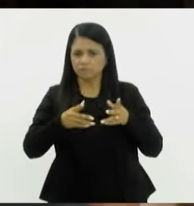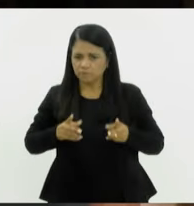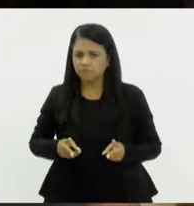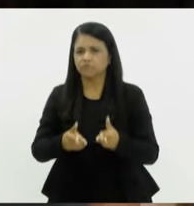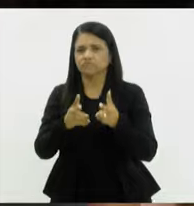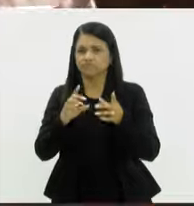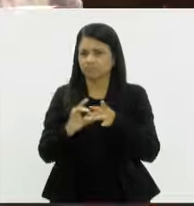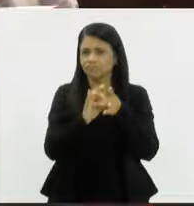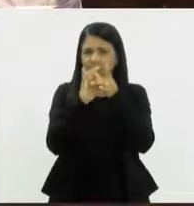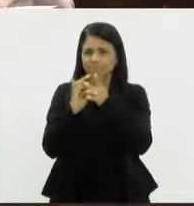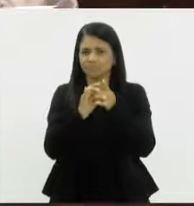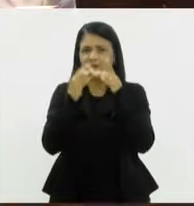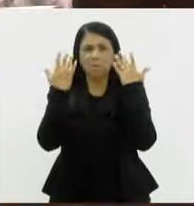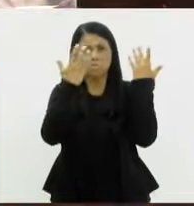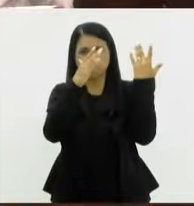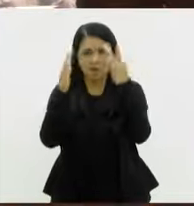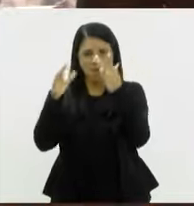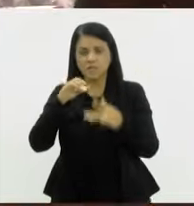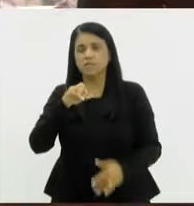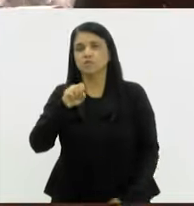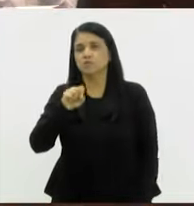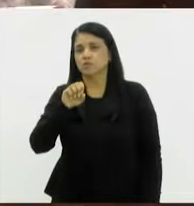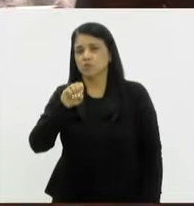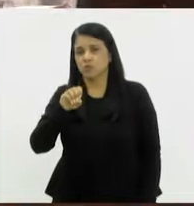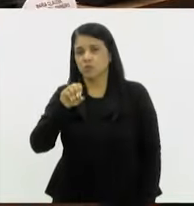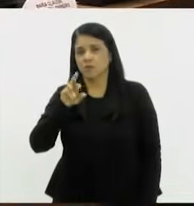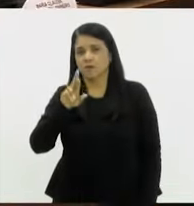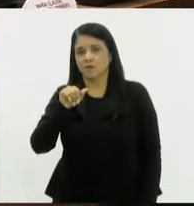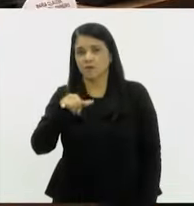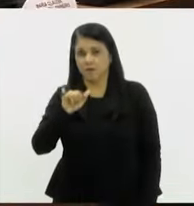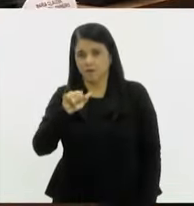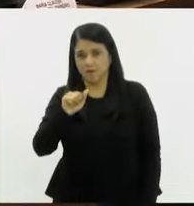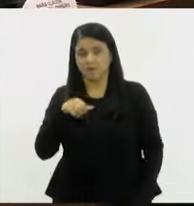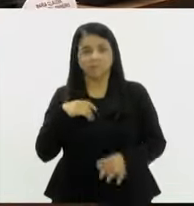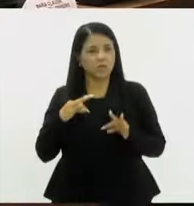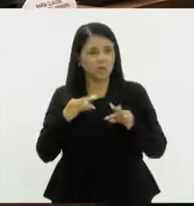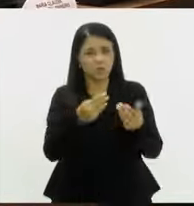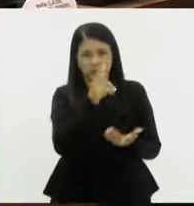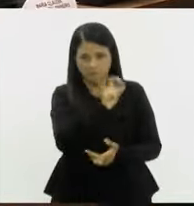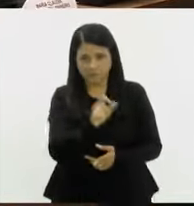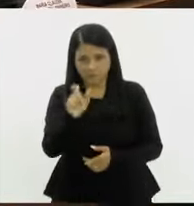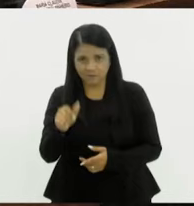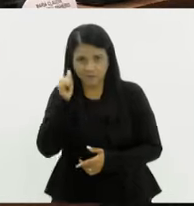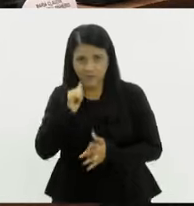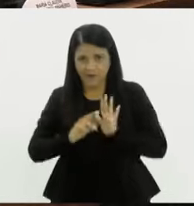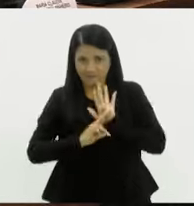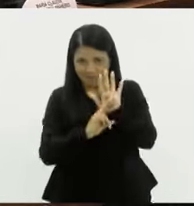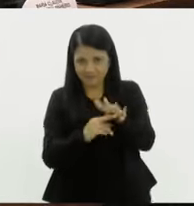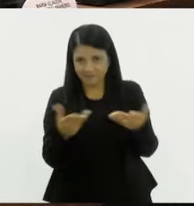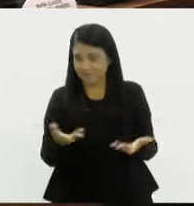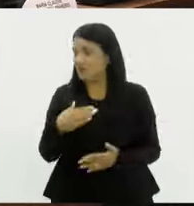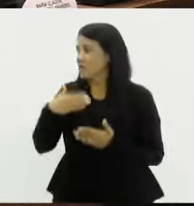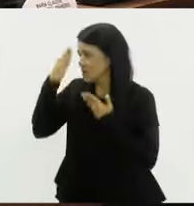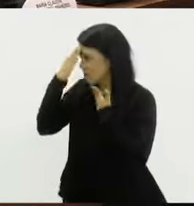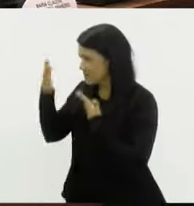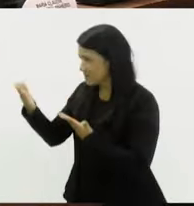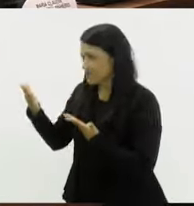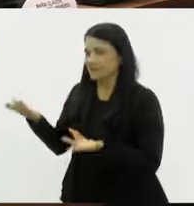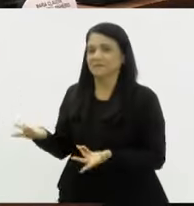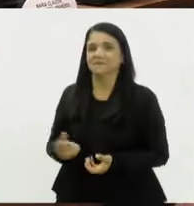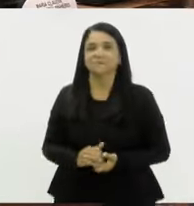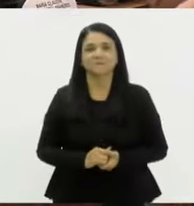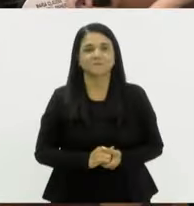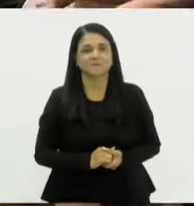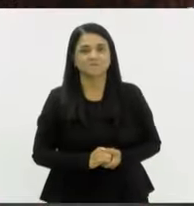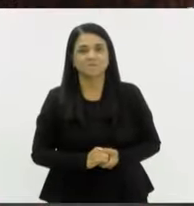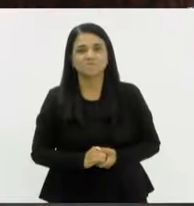Parabéns Soraia parabéns a todas as companheiras Obrigada minha querida e agora